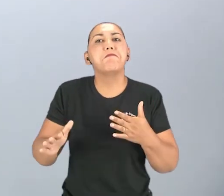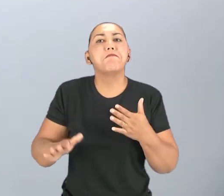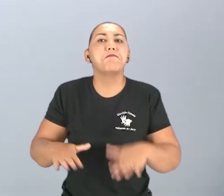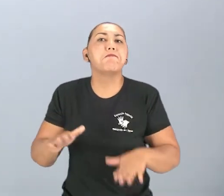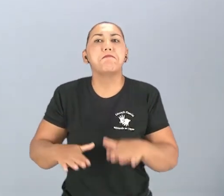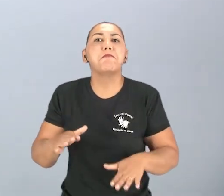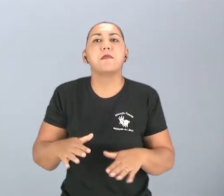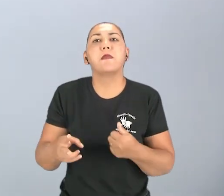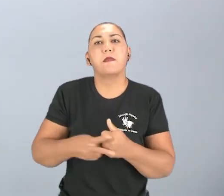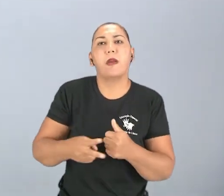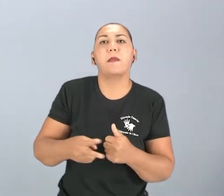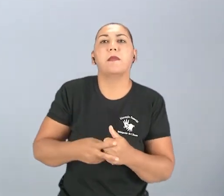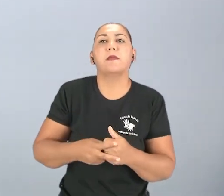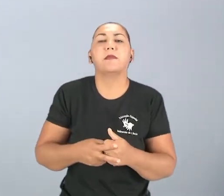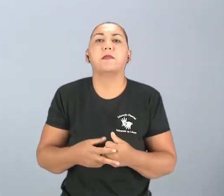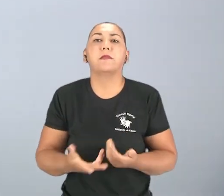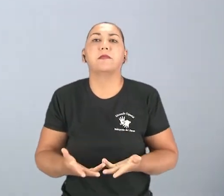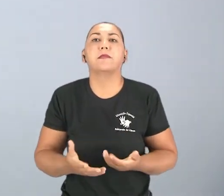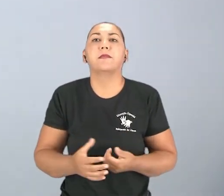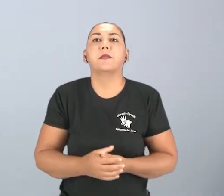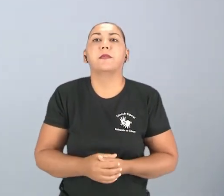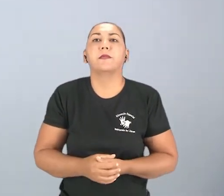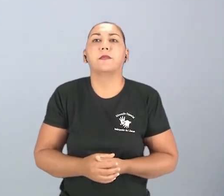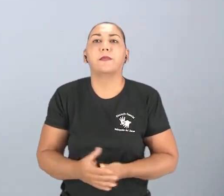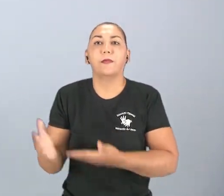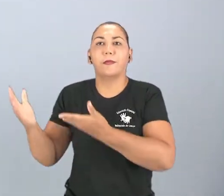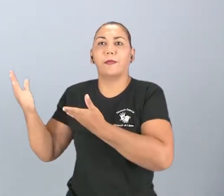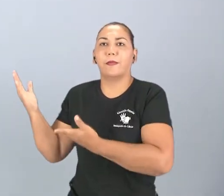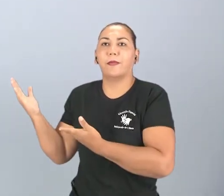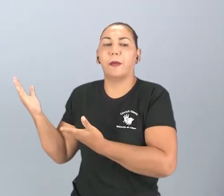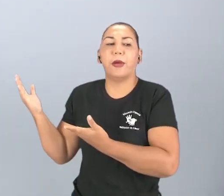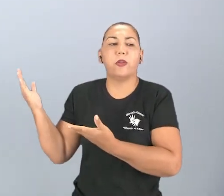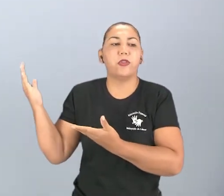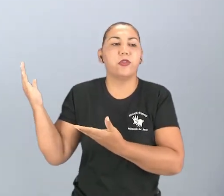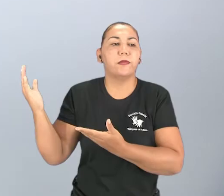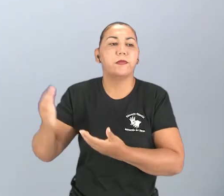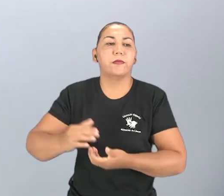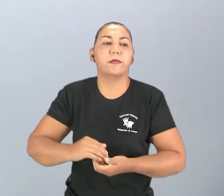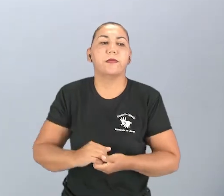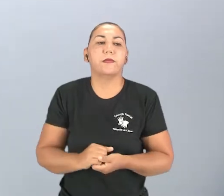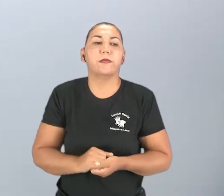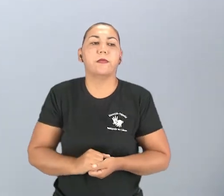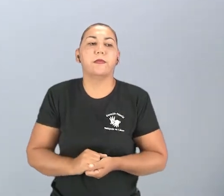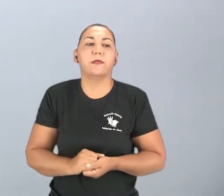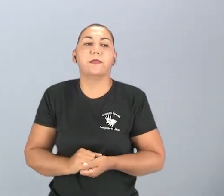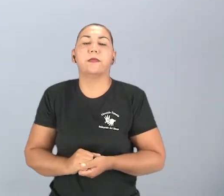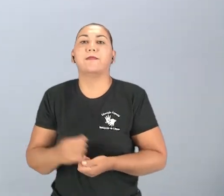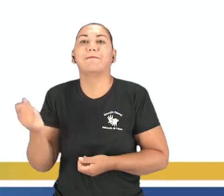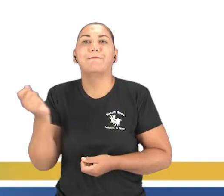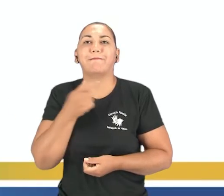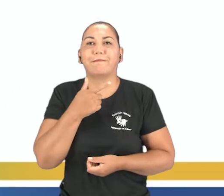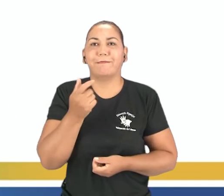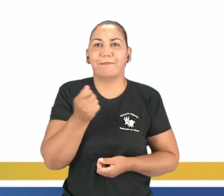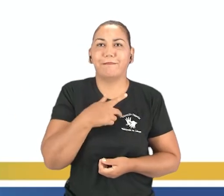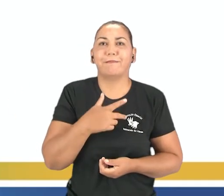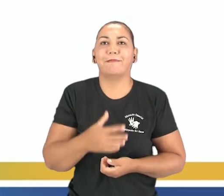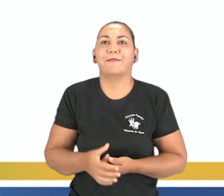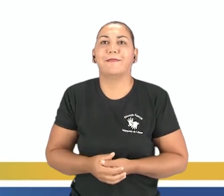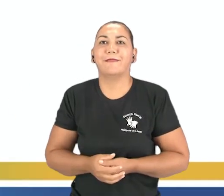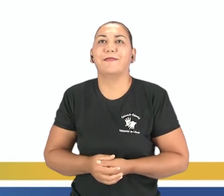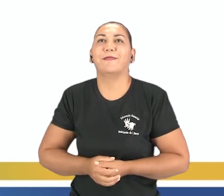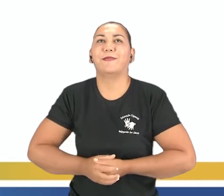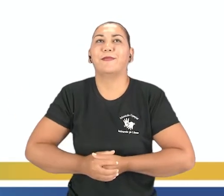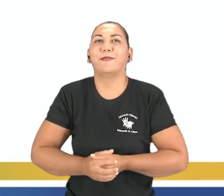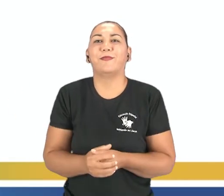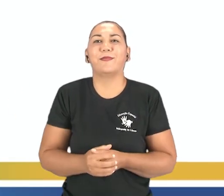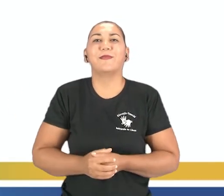locução verbal. Muito bem. Gente, eu trouxe aqui uma paródia para vocês cantarem em casa, só 184 vezes,